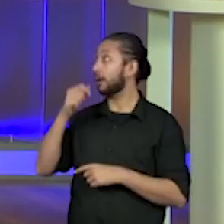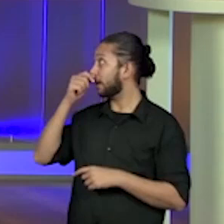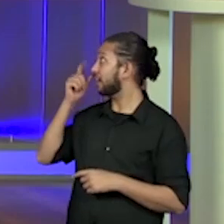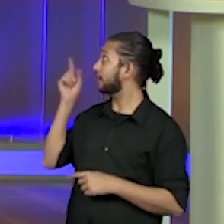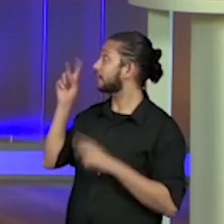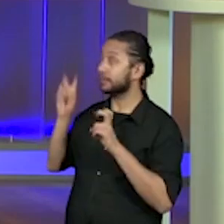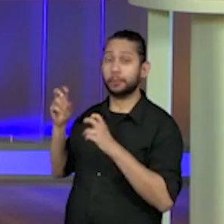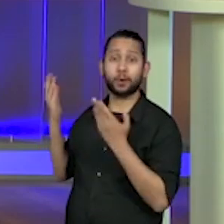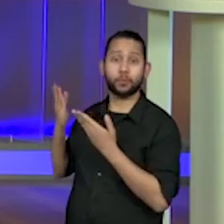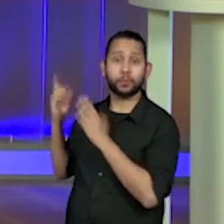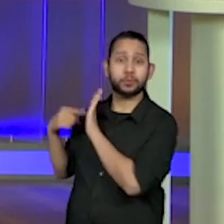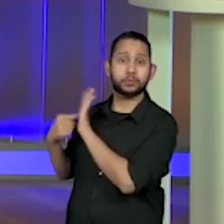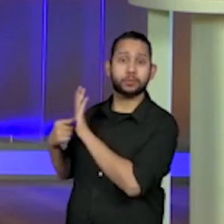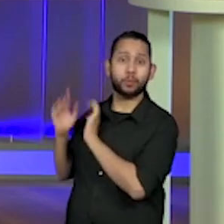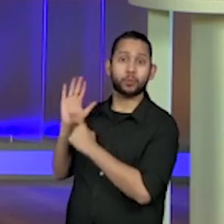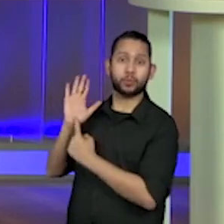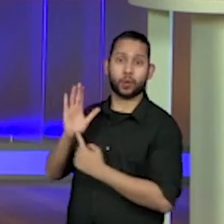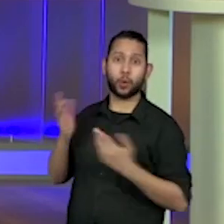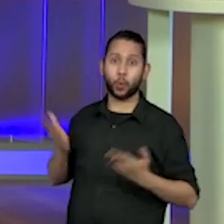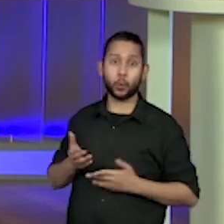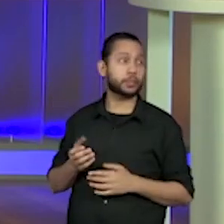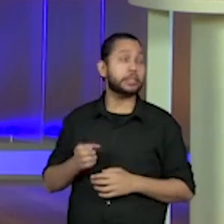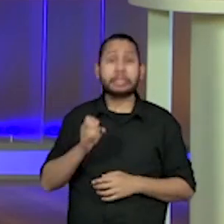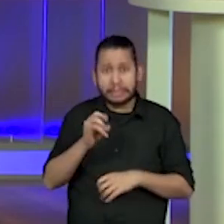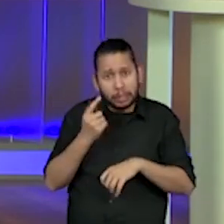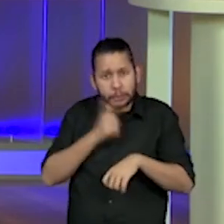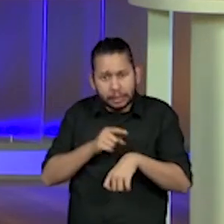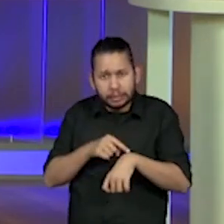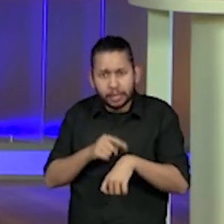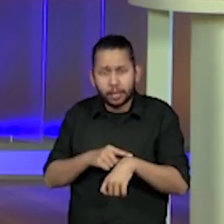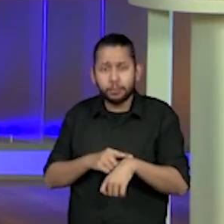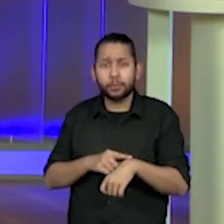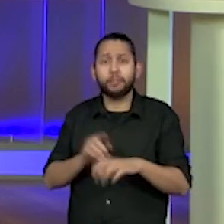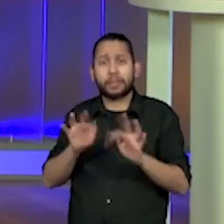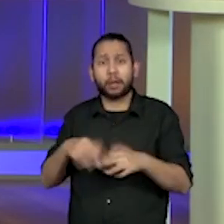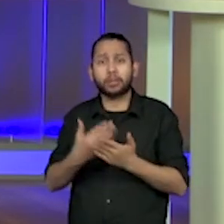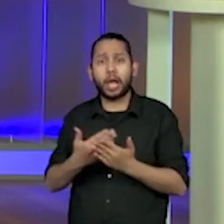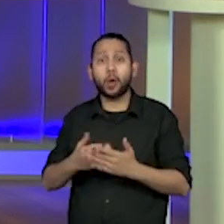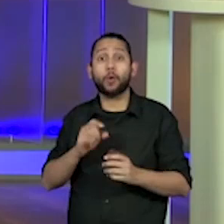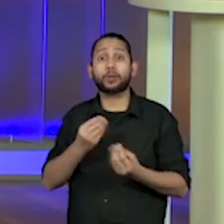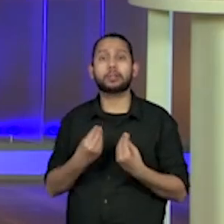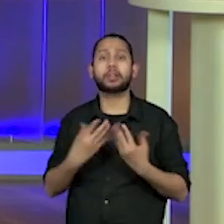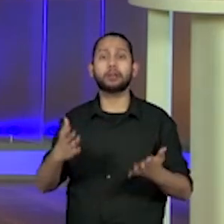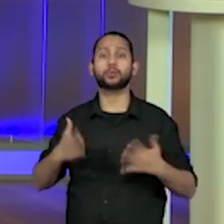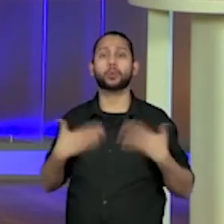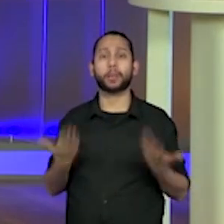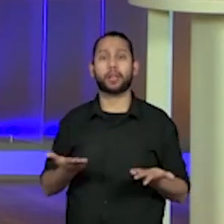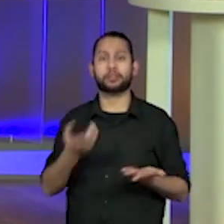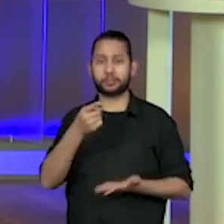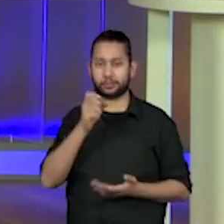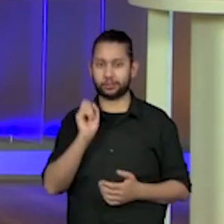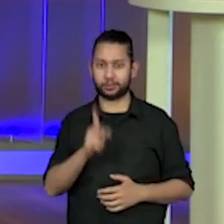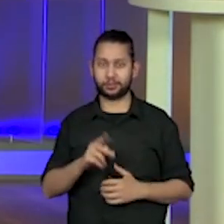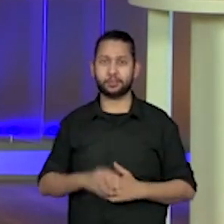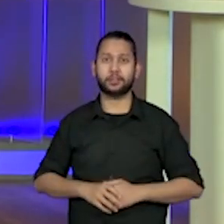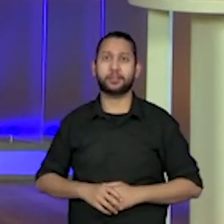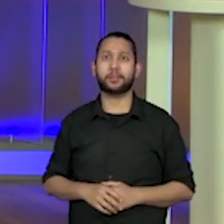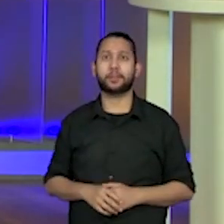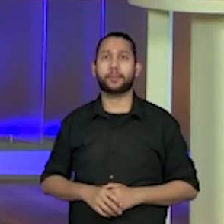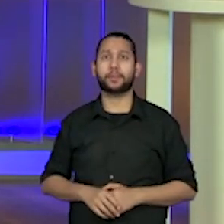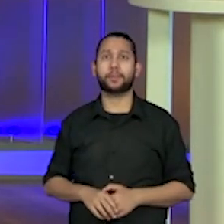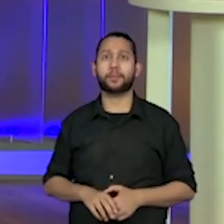hoje, tá? E se der tempo, eu trouxe uma surpresinha, mas é mais para o final da aula, tá bom? Vamos lá, galerinha.